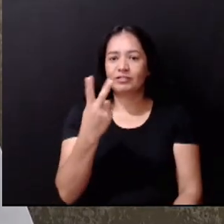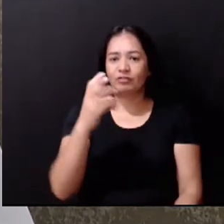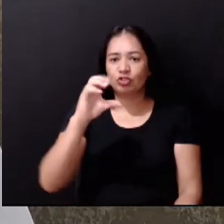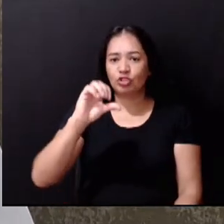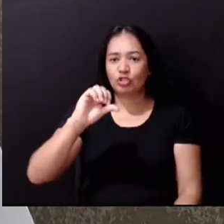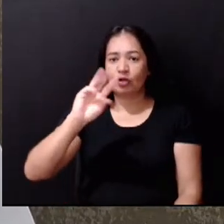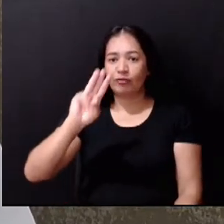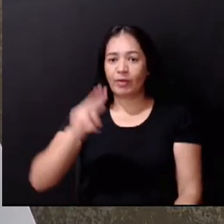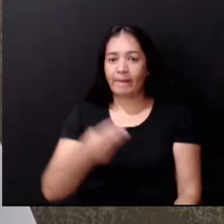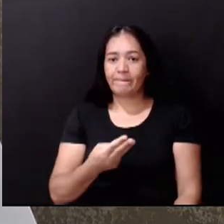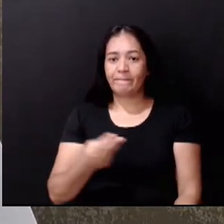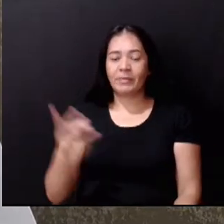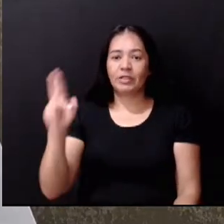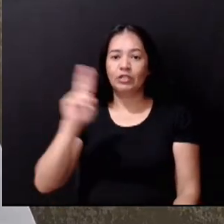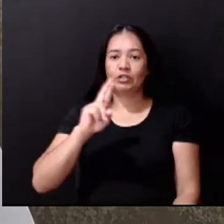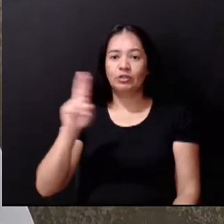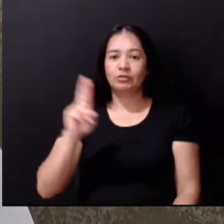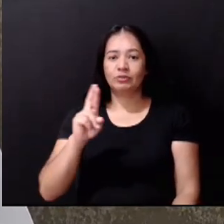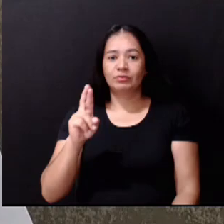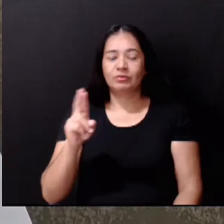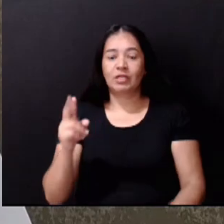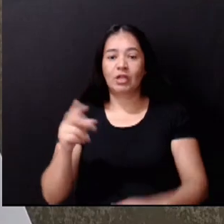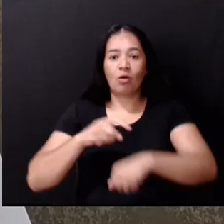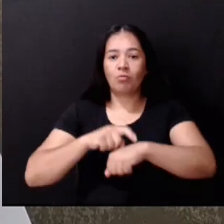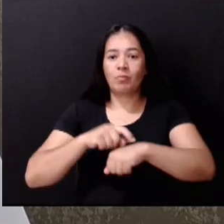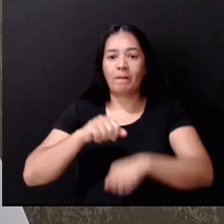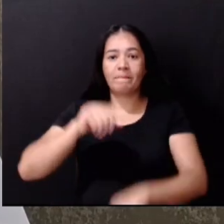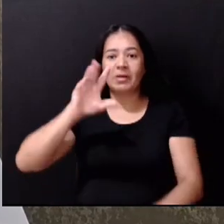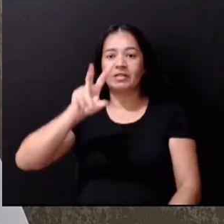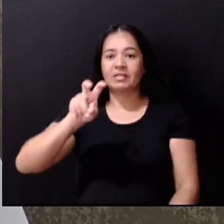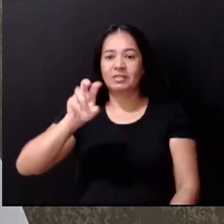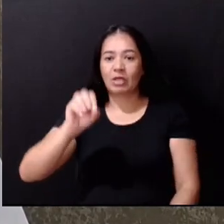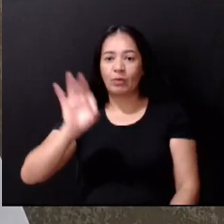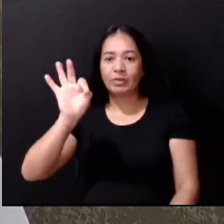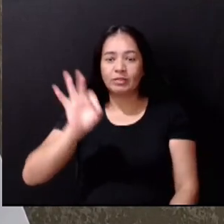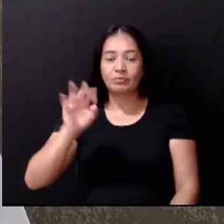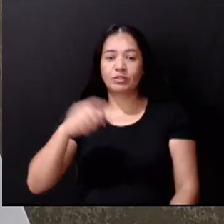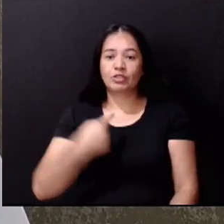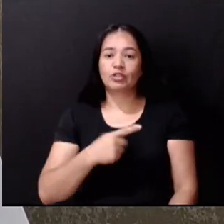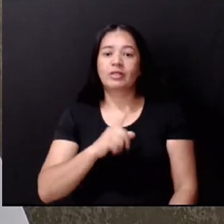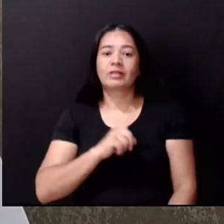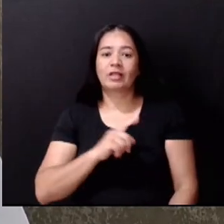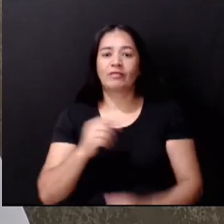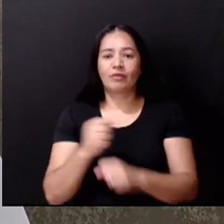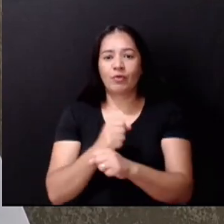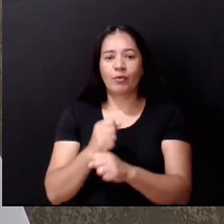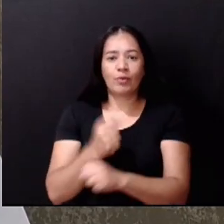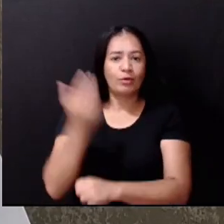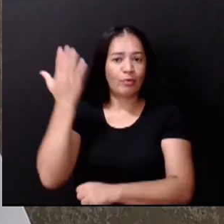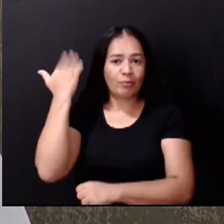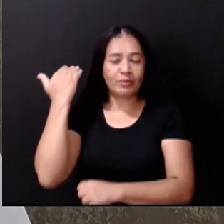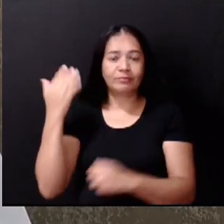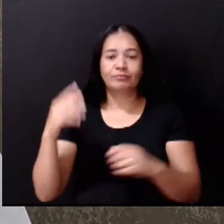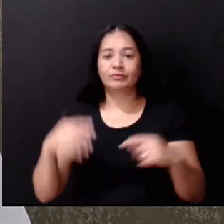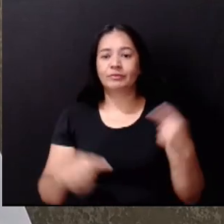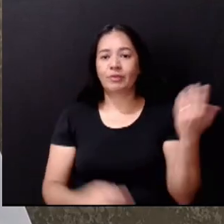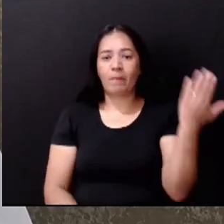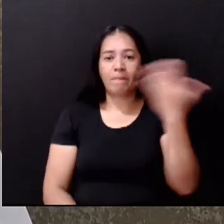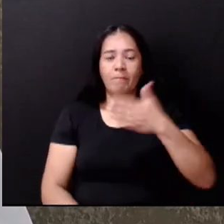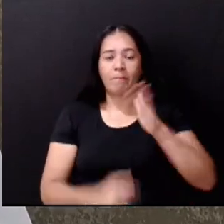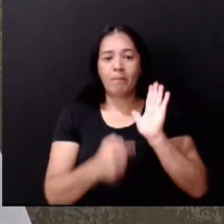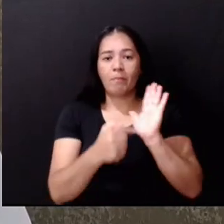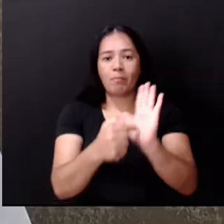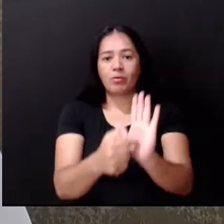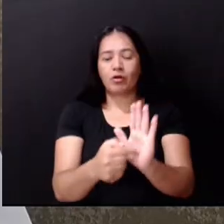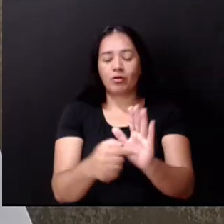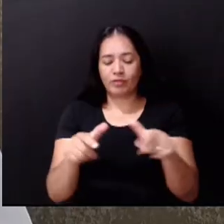Isso é um aumento aí de mais de 50% do que a gente teve no ano passado. Então mostra que o ambiente aqui está